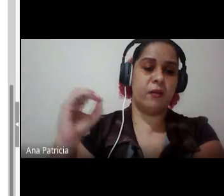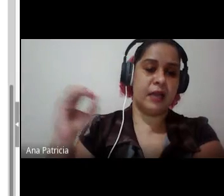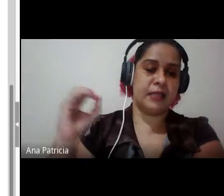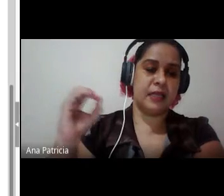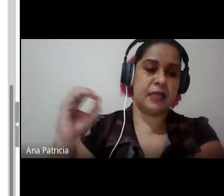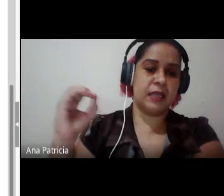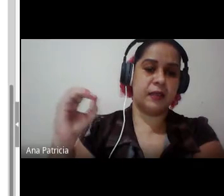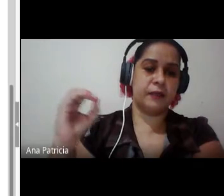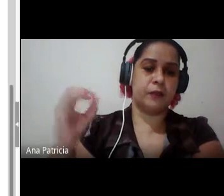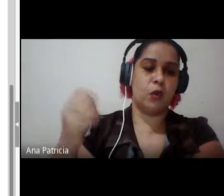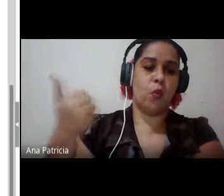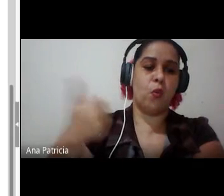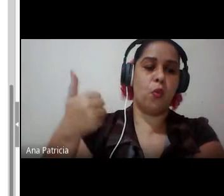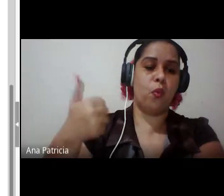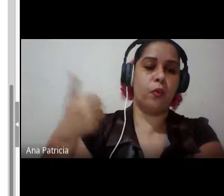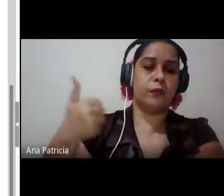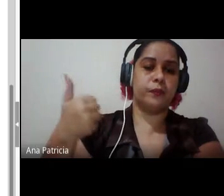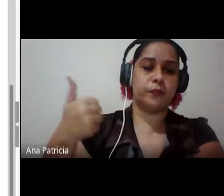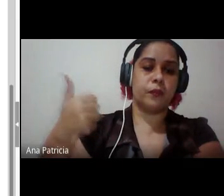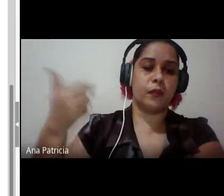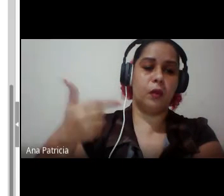0, assim, 1,